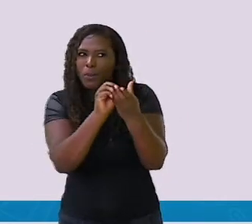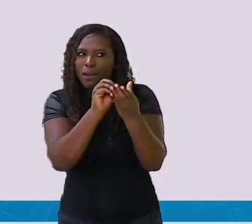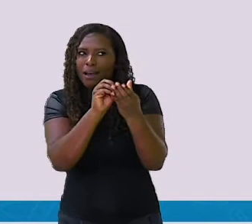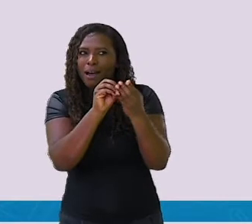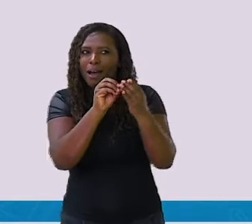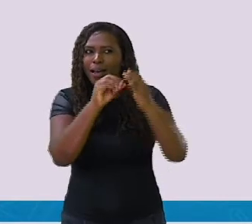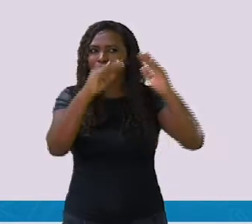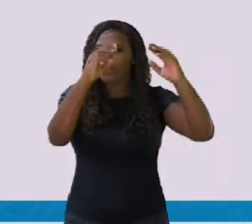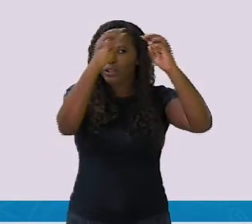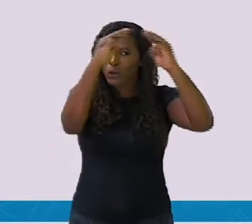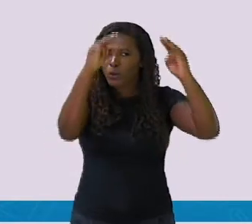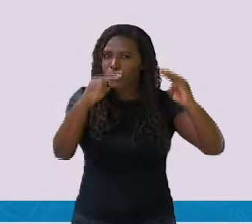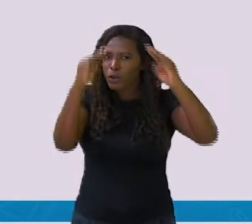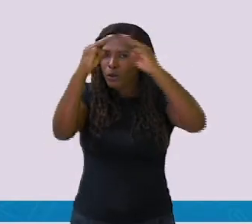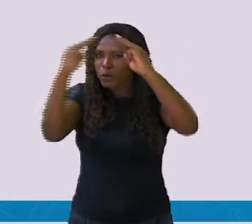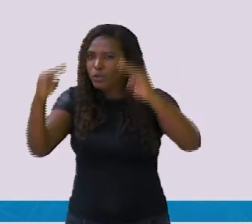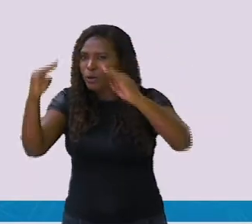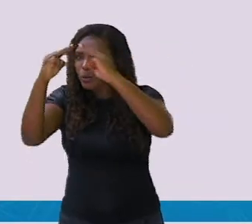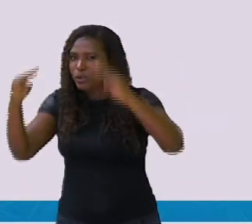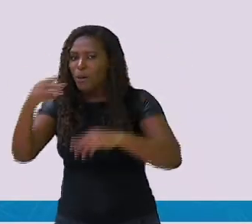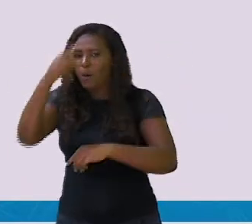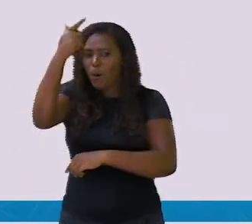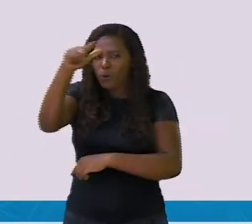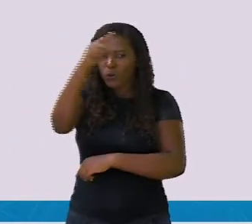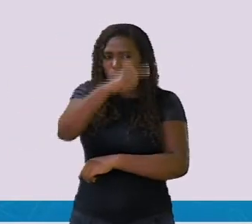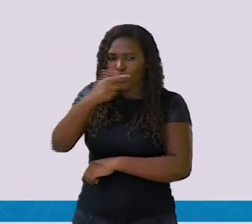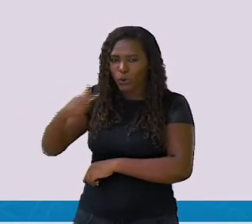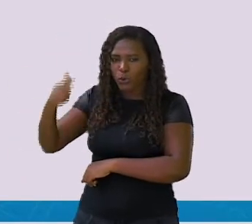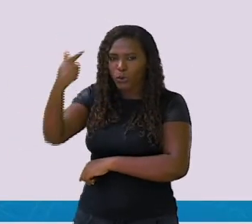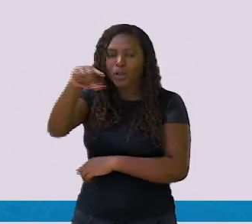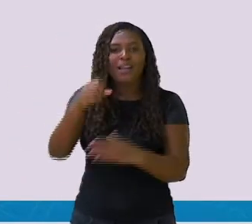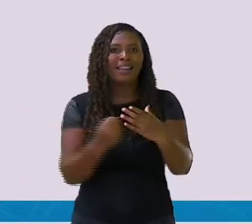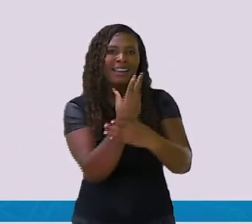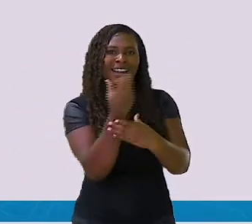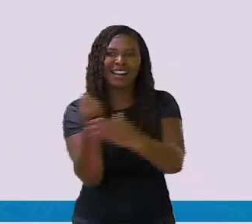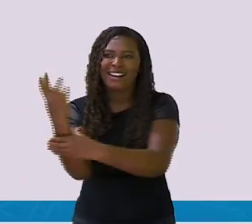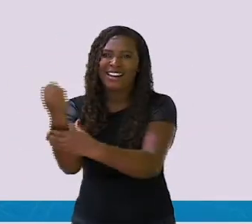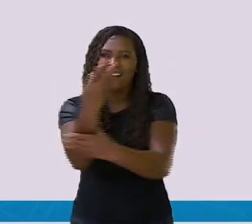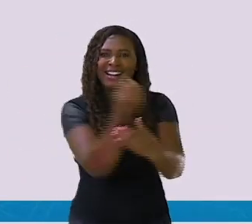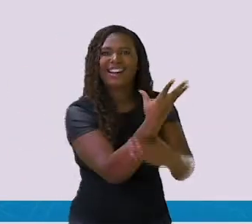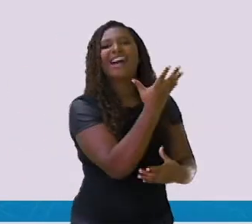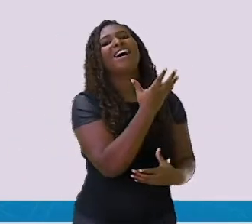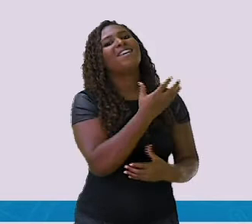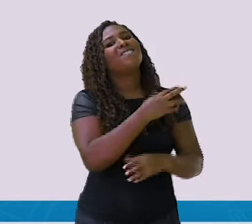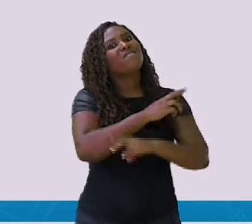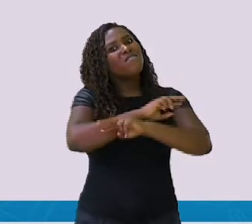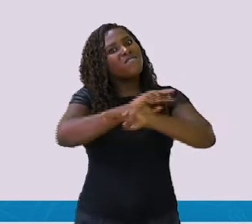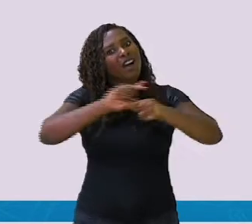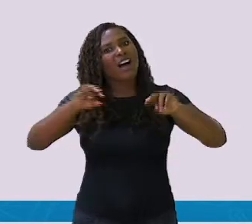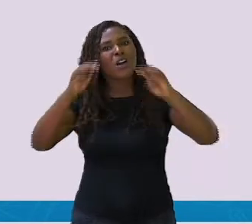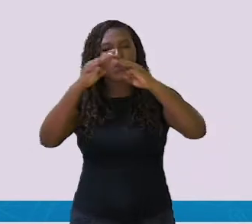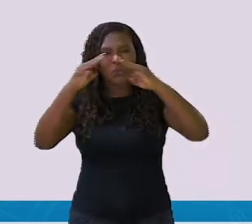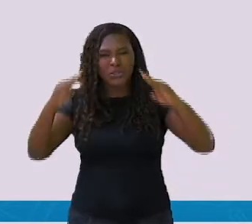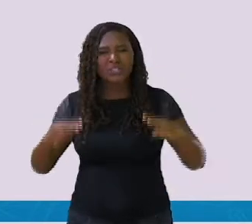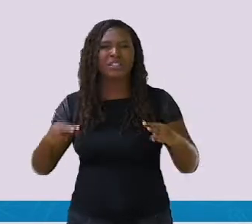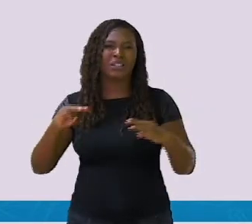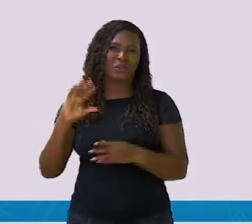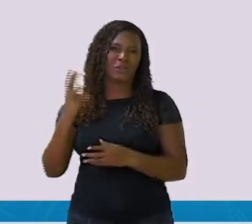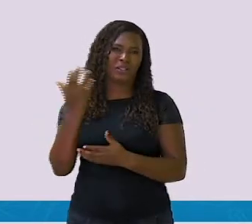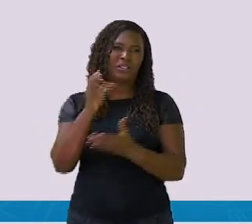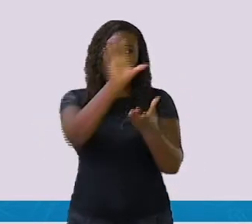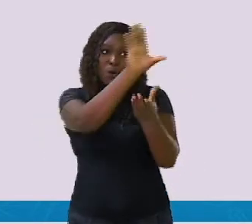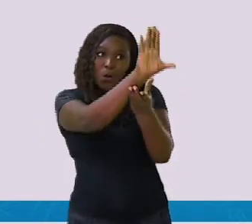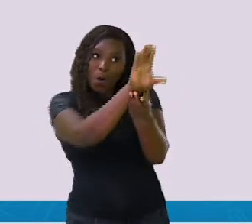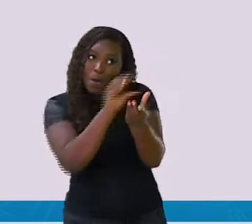museu, para um lugar. Mas a gente teve também algumas situações aí que não favoreceram